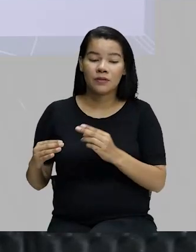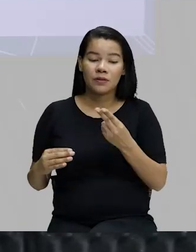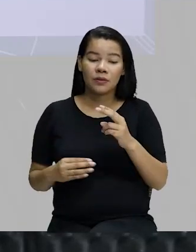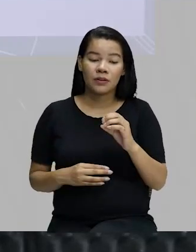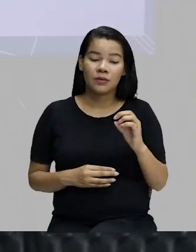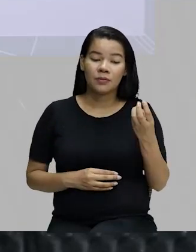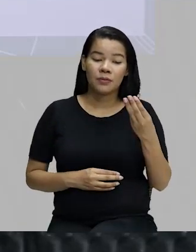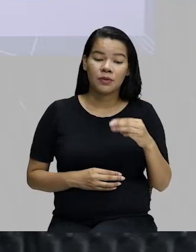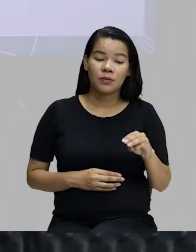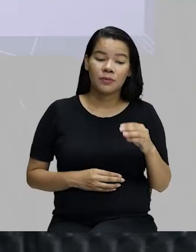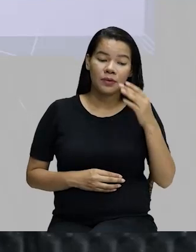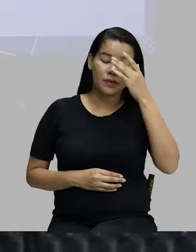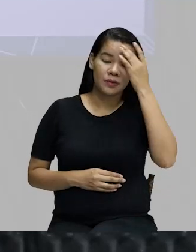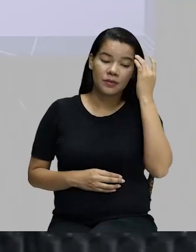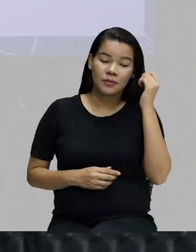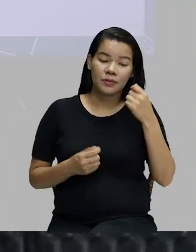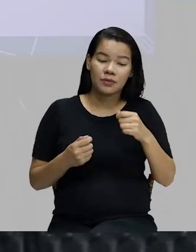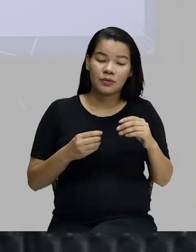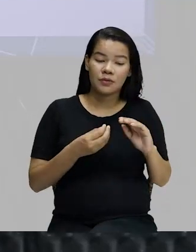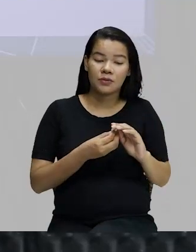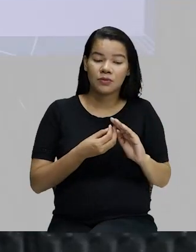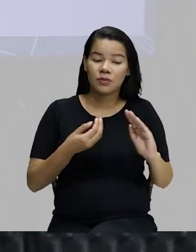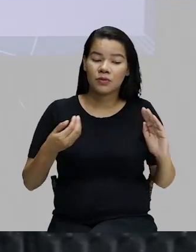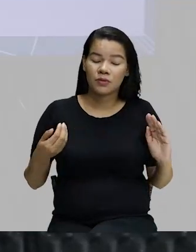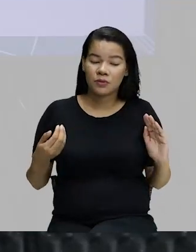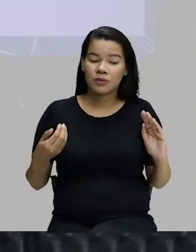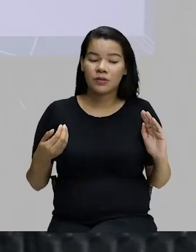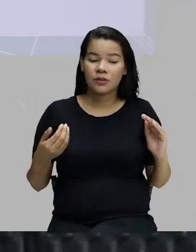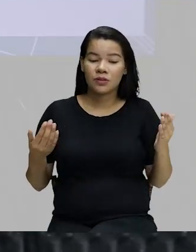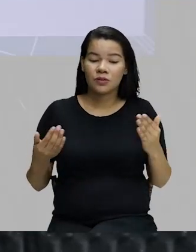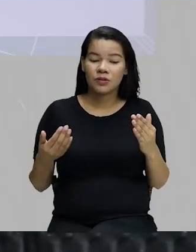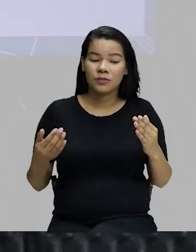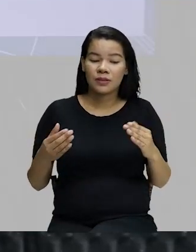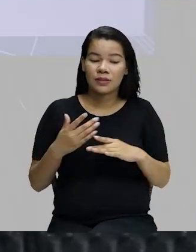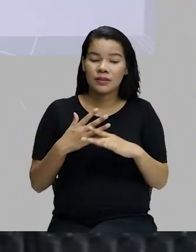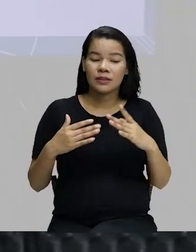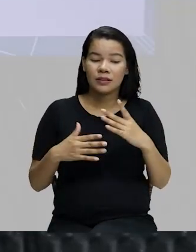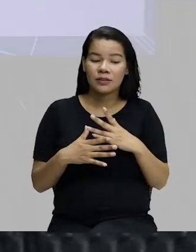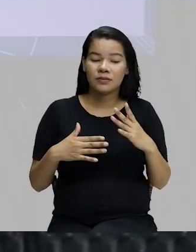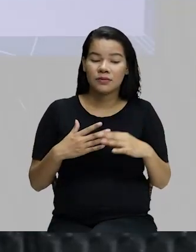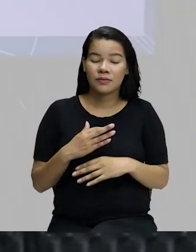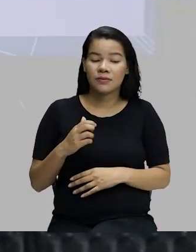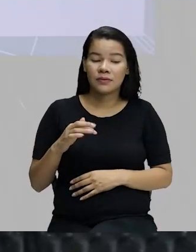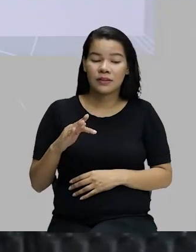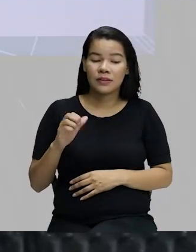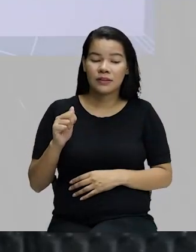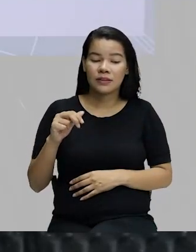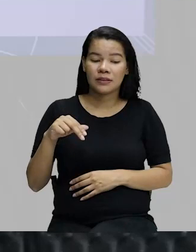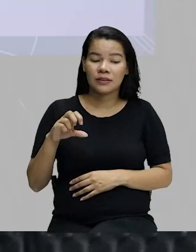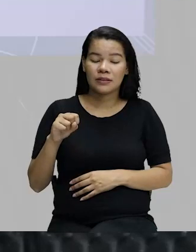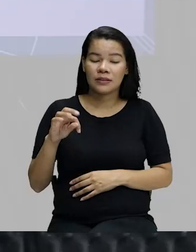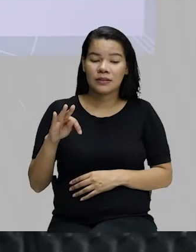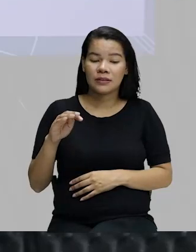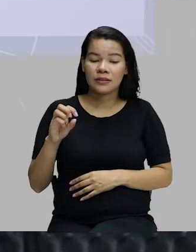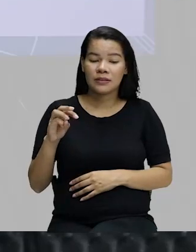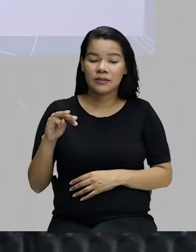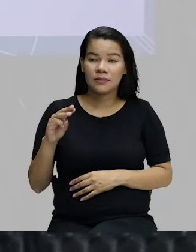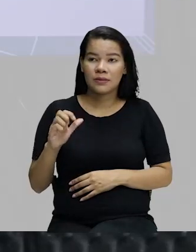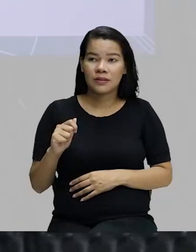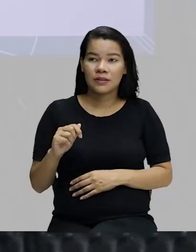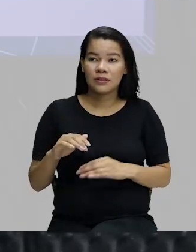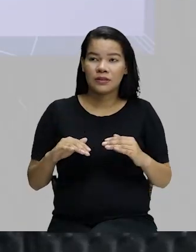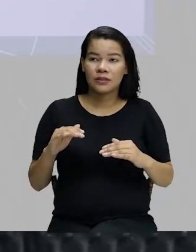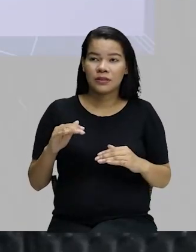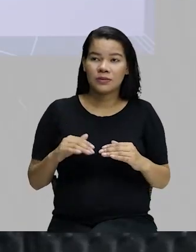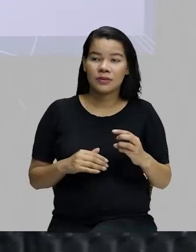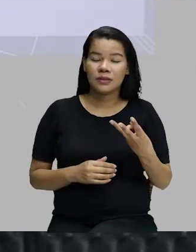teve que ser totalmente evacuada e hoje ela é uma cidade fantasma. por muitos anos ainda, estimo cerca